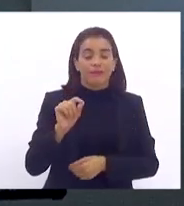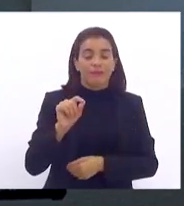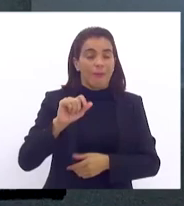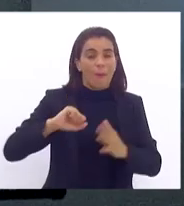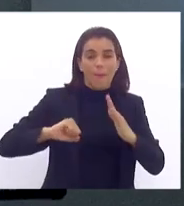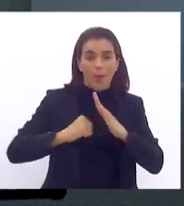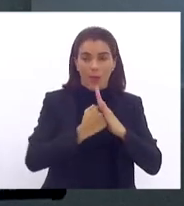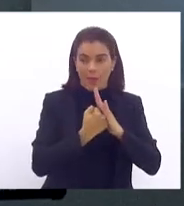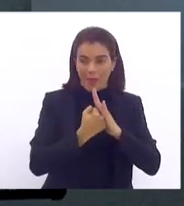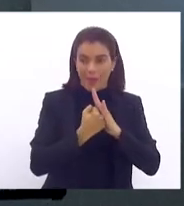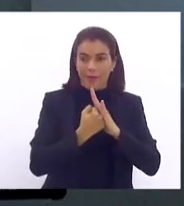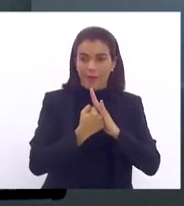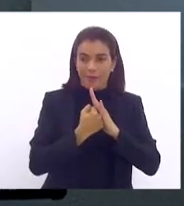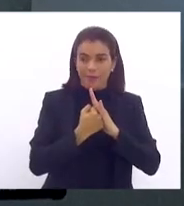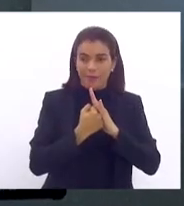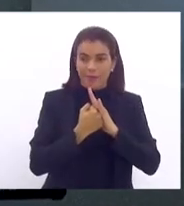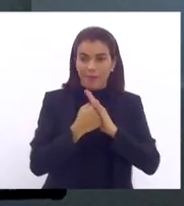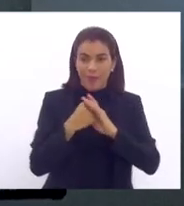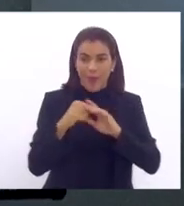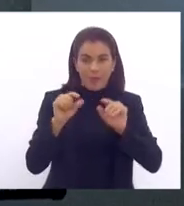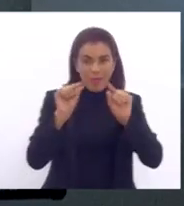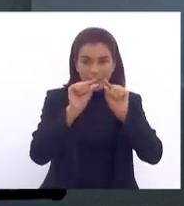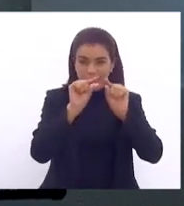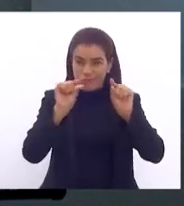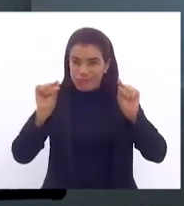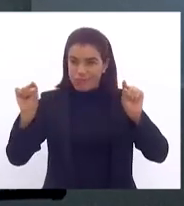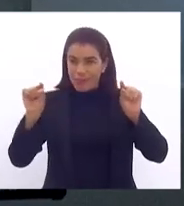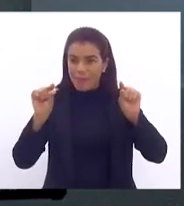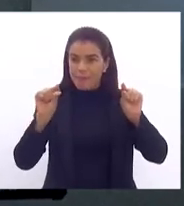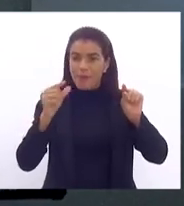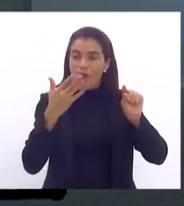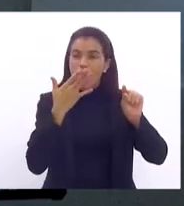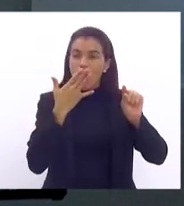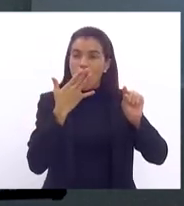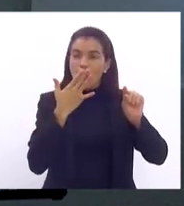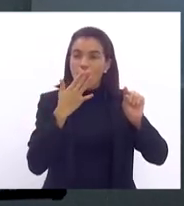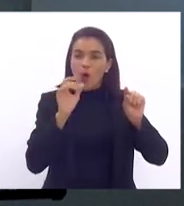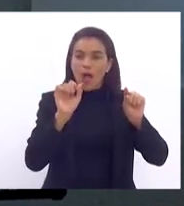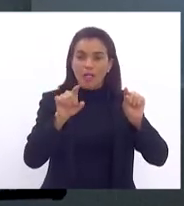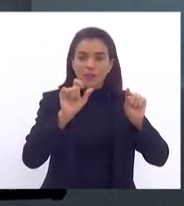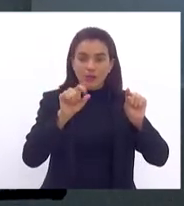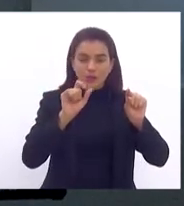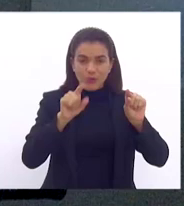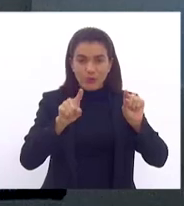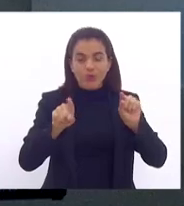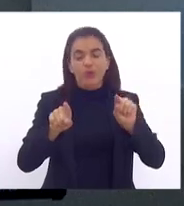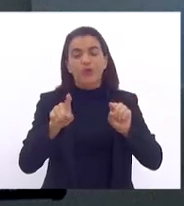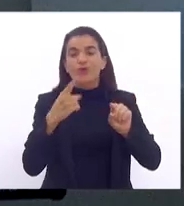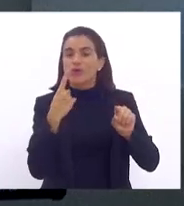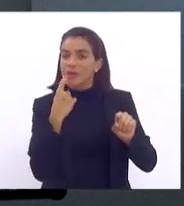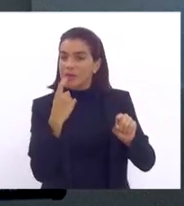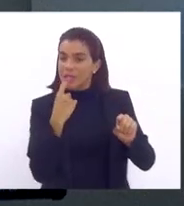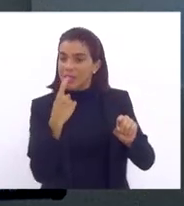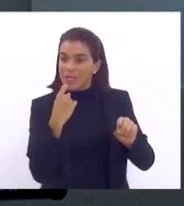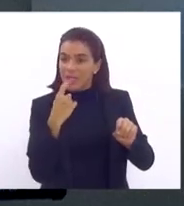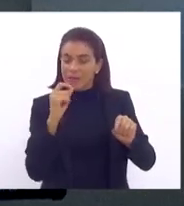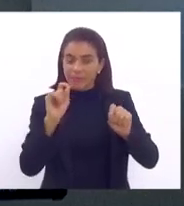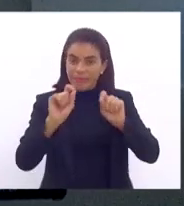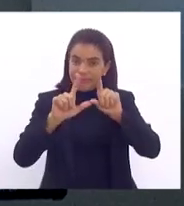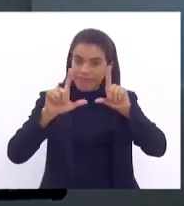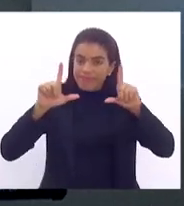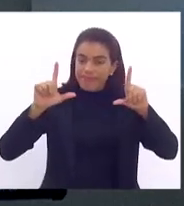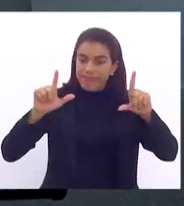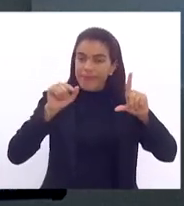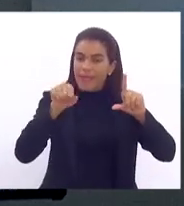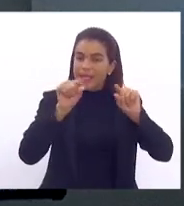Tá tive cuidada de destacar aqui em amarelo em azul e vermelho eh para enfatizar que